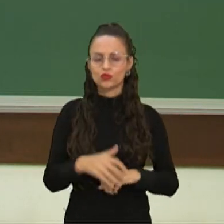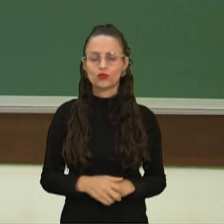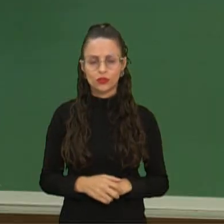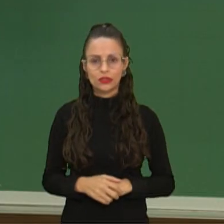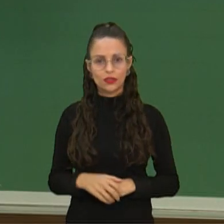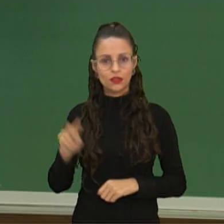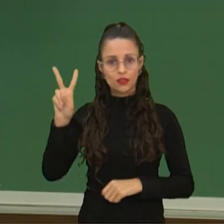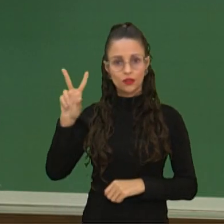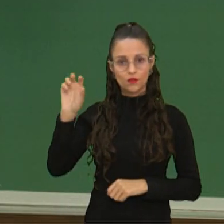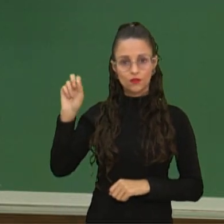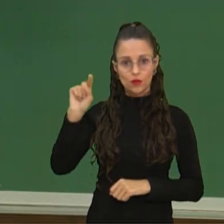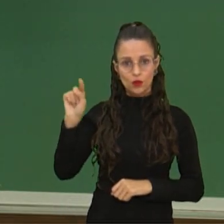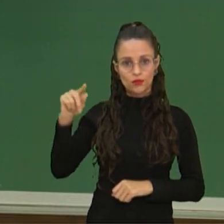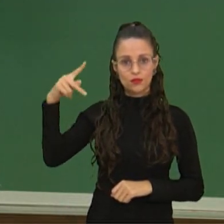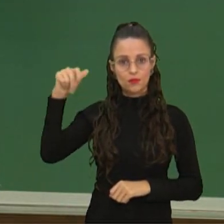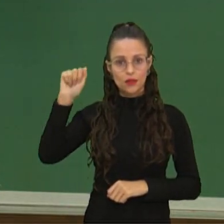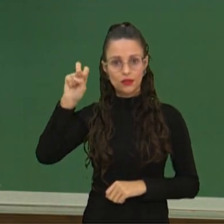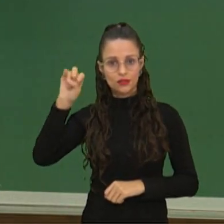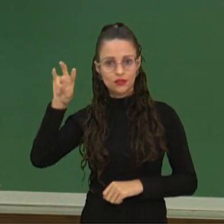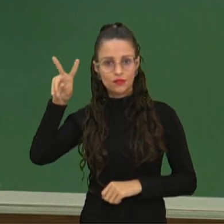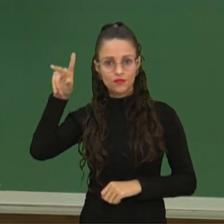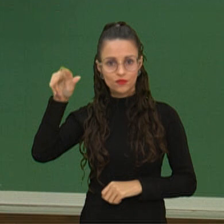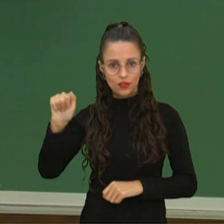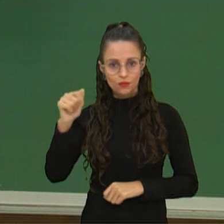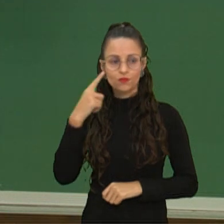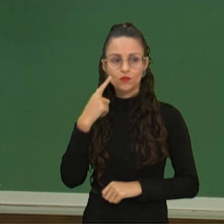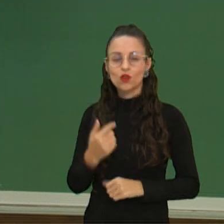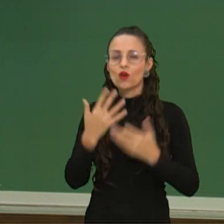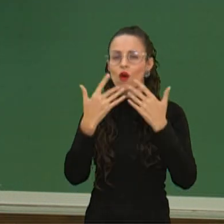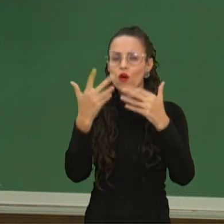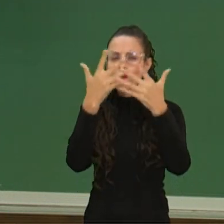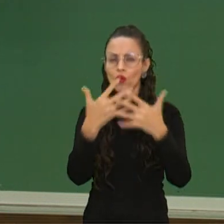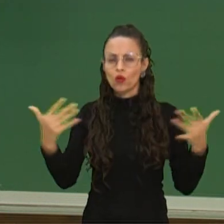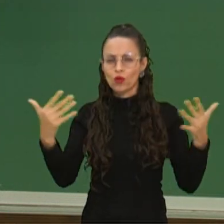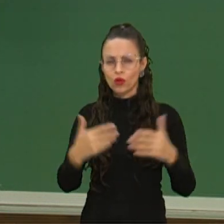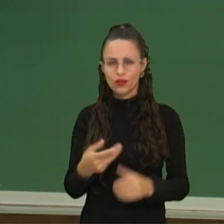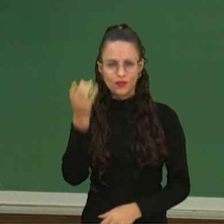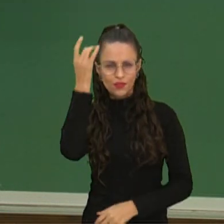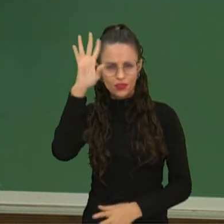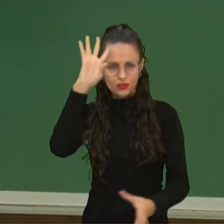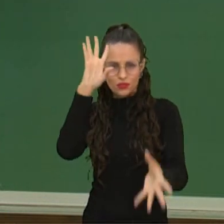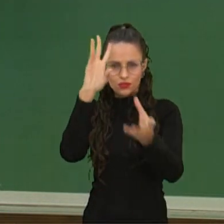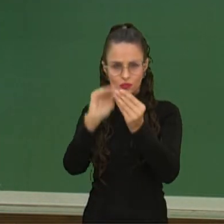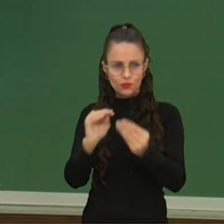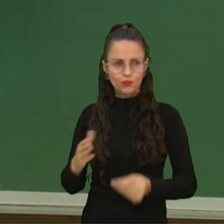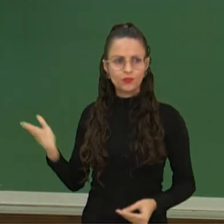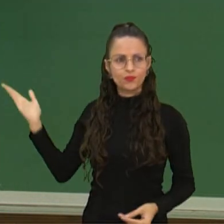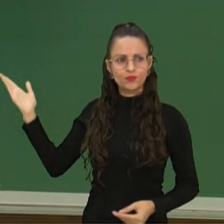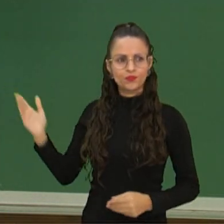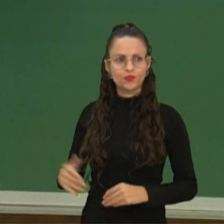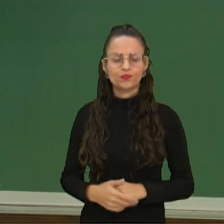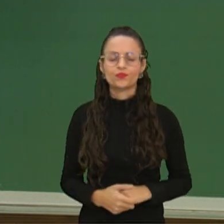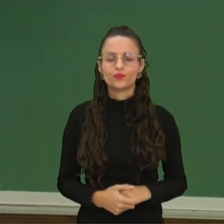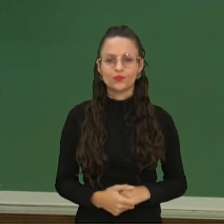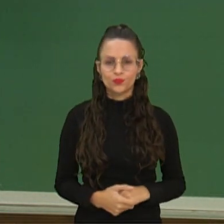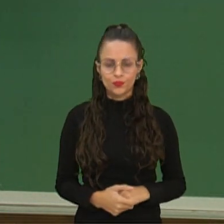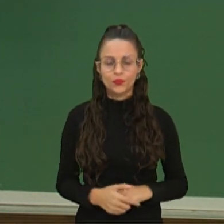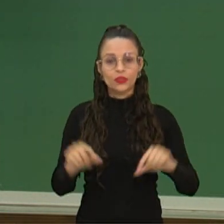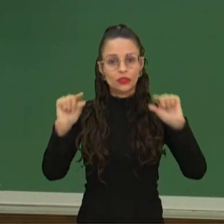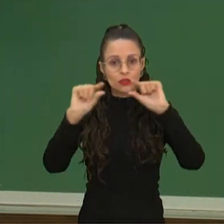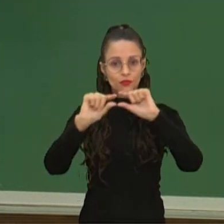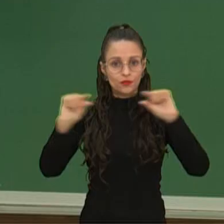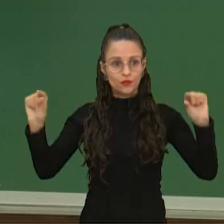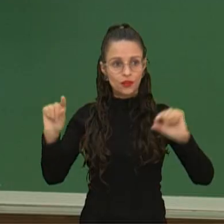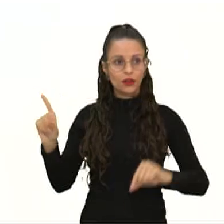passiva. Vejam aqui comigo, olha só, eu fiz um esquema bem colorido para poder facilitar o nosso entendimento. Então aqui eu tenho a seguinte